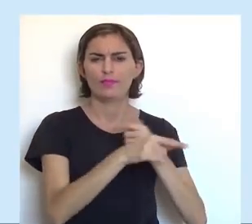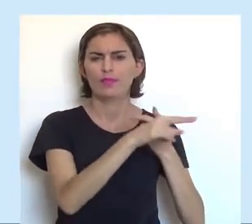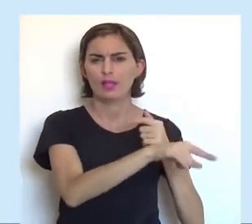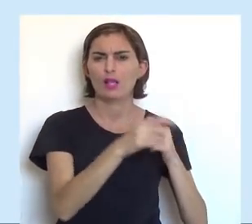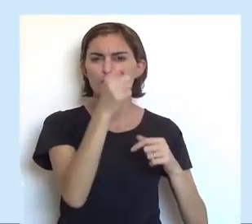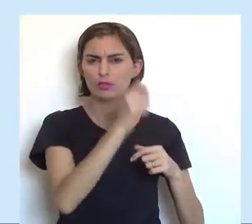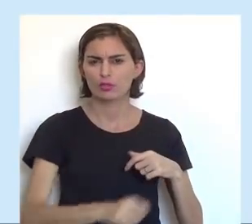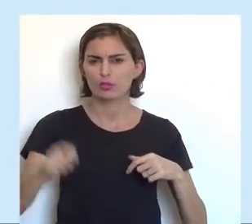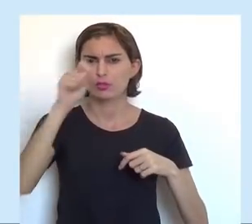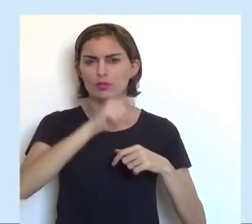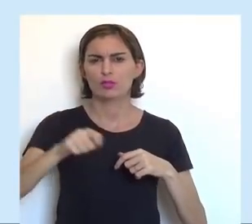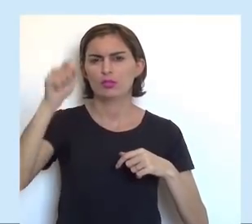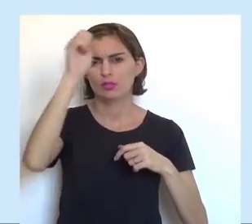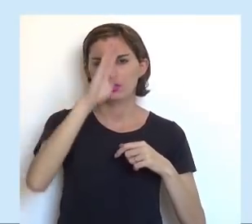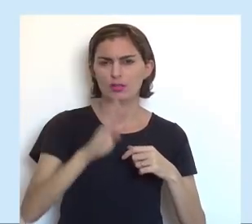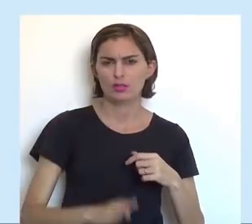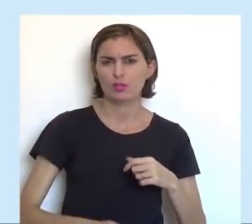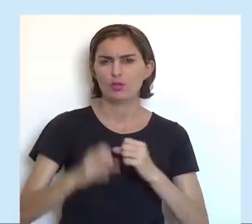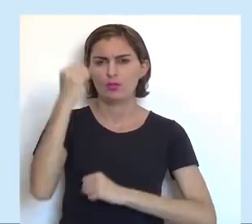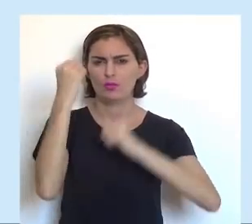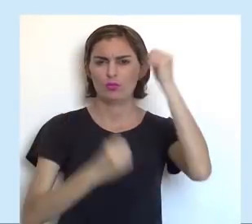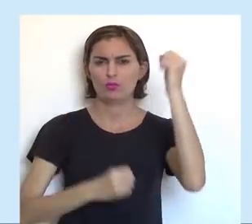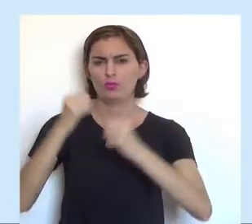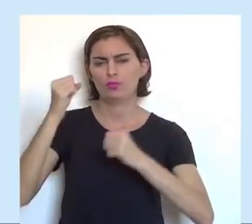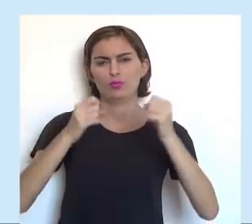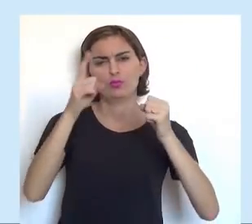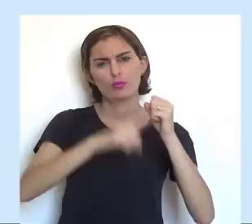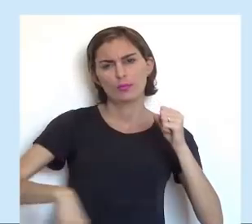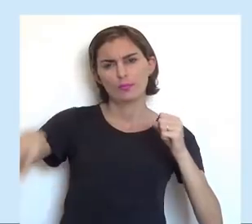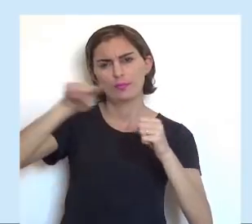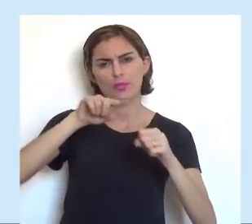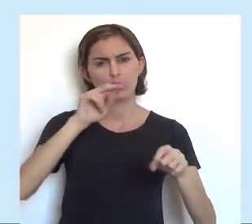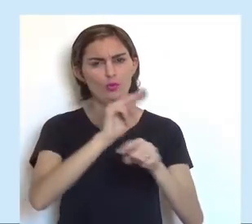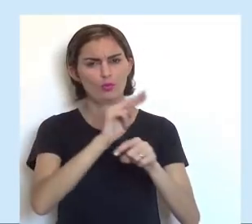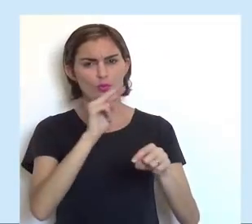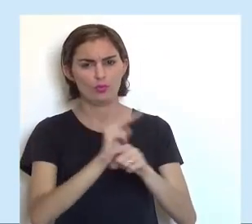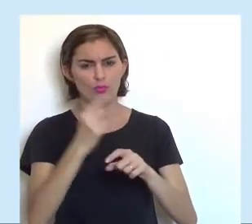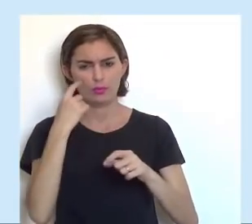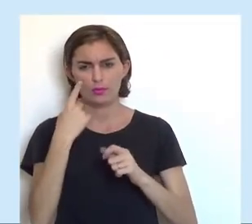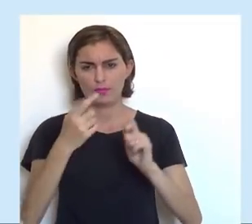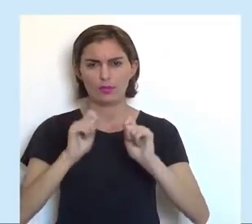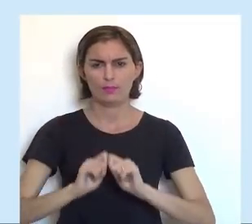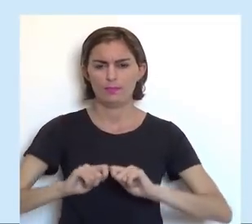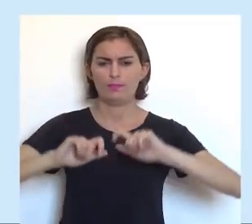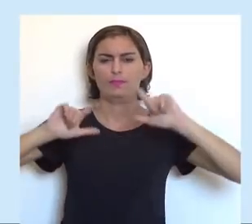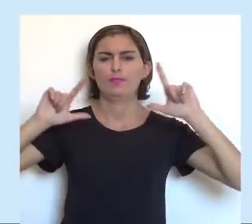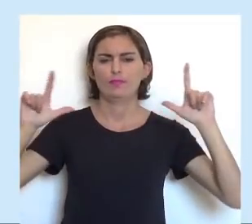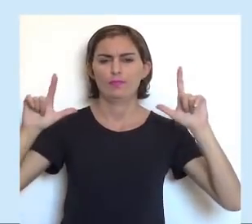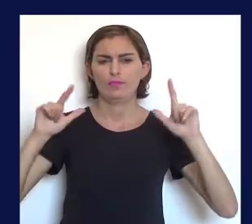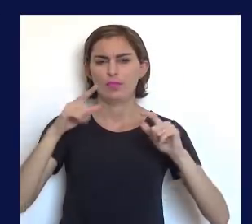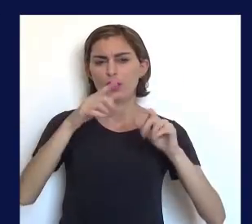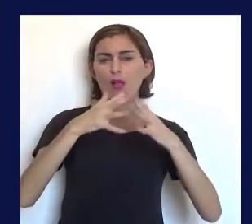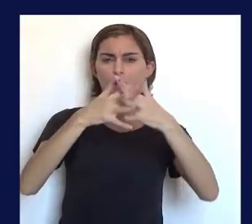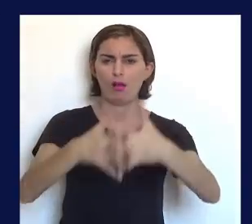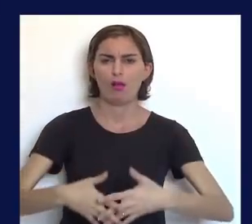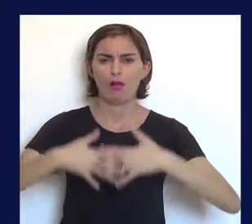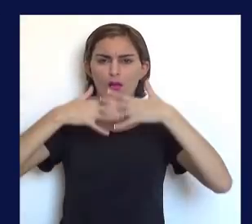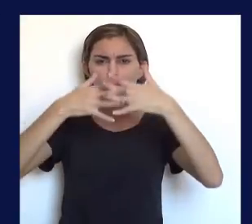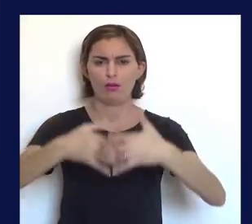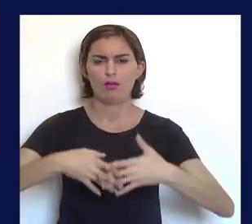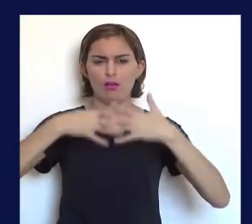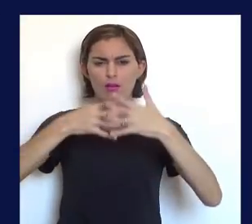ANIP, Associação Nacional da Indústria Pneumática, para cuidar. Na tela você vai presenciar um